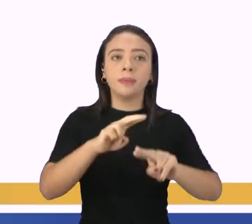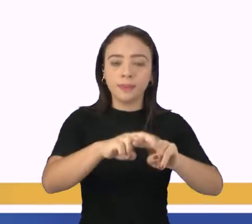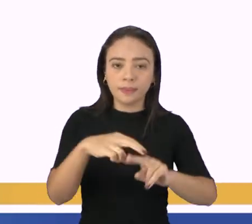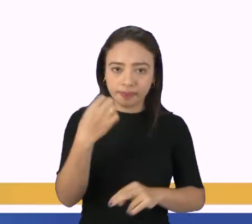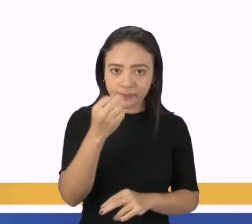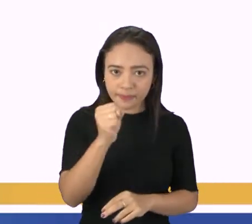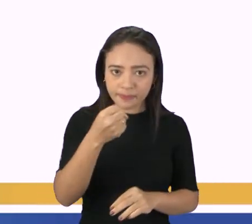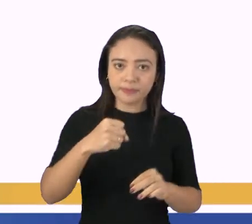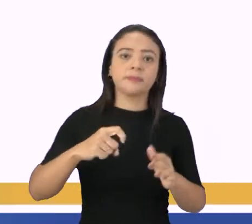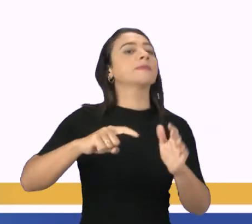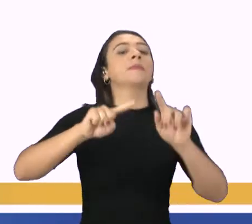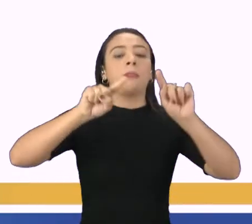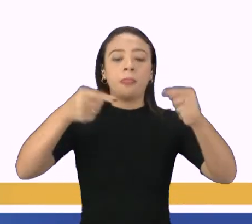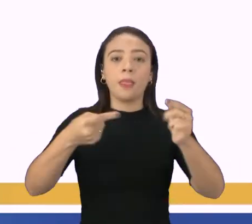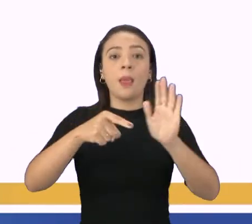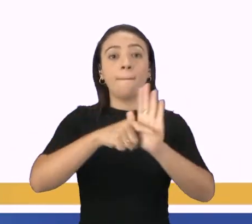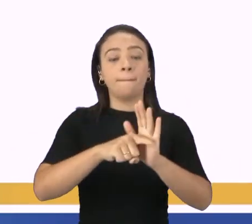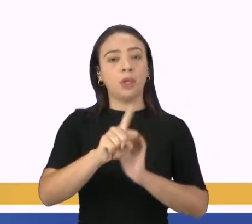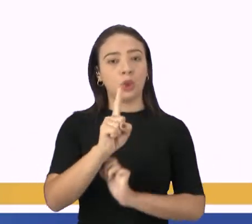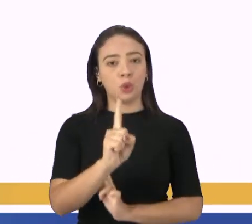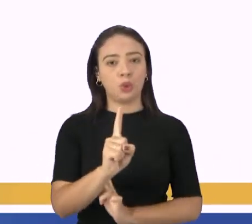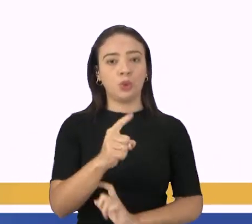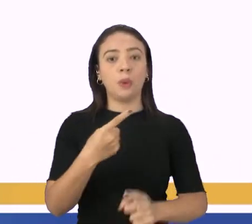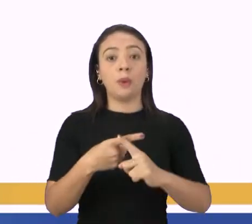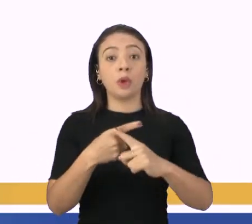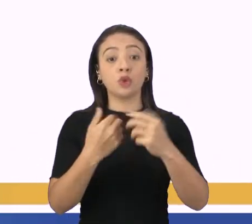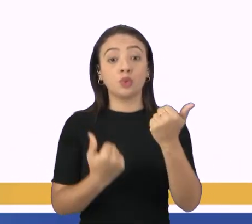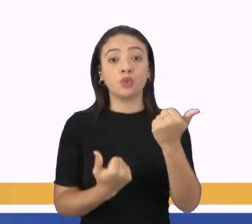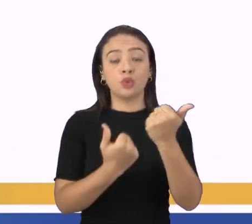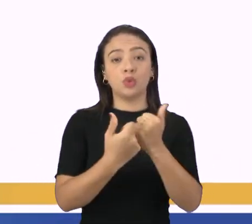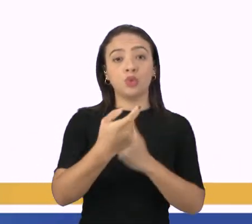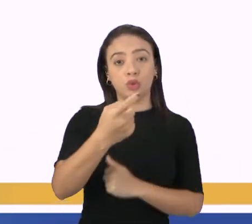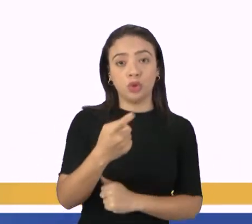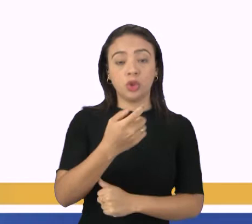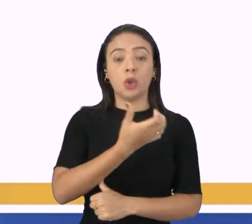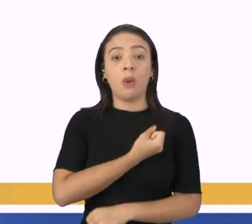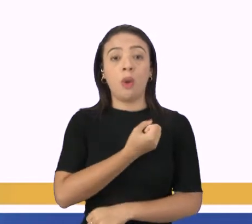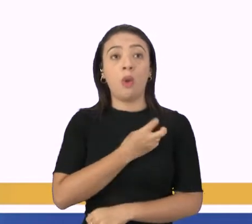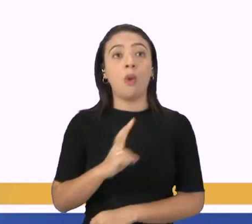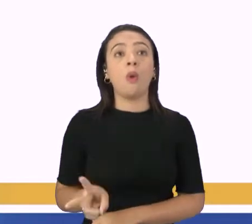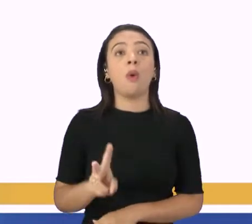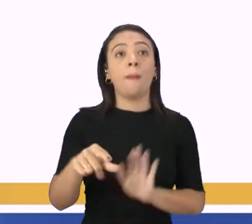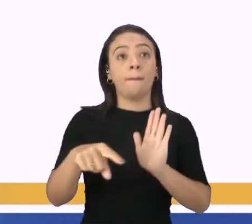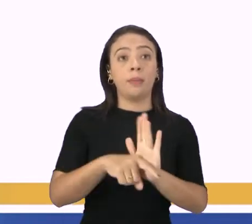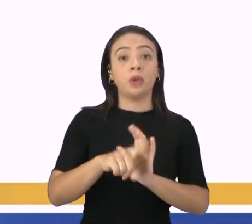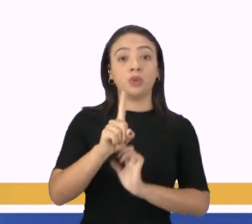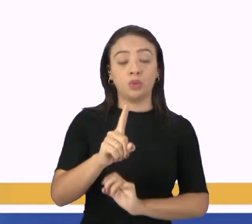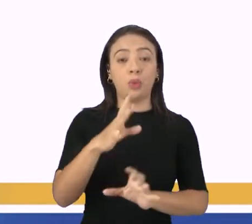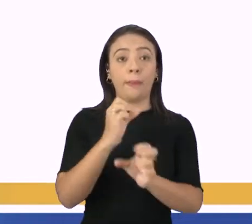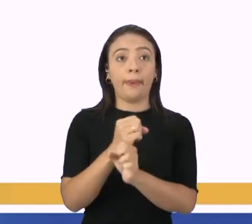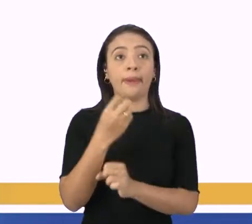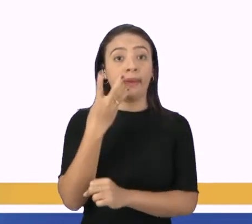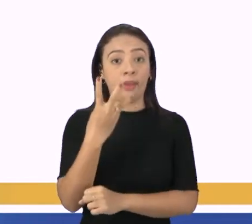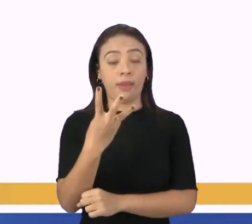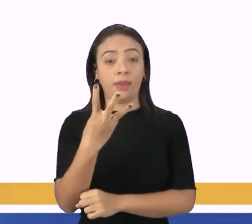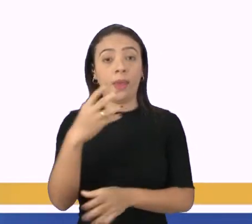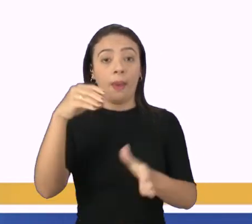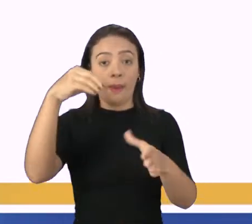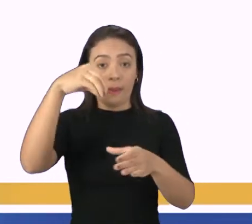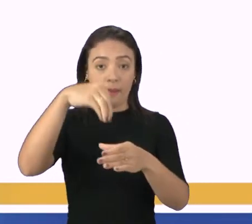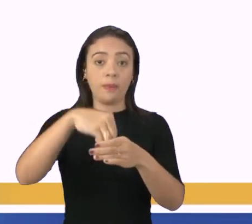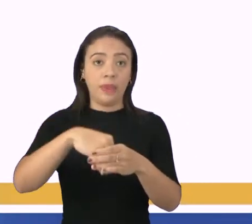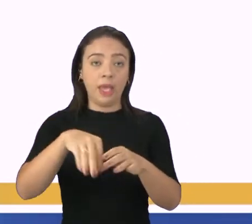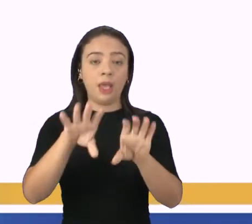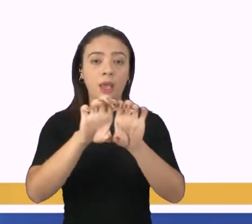1, porque eu já estou substituindo esse x pelo valor menos 1, aí só continuei, mais 3, que está na equação,